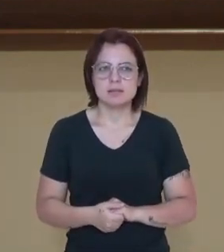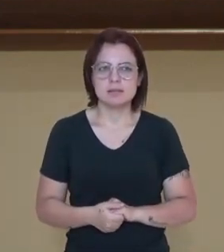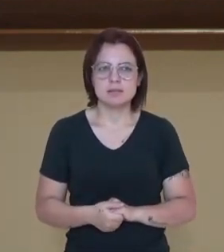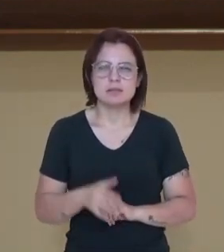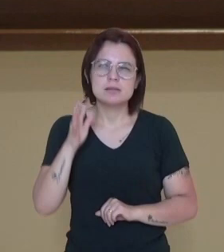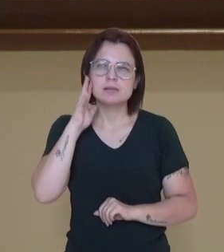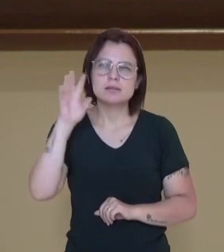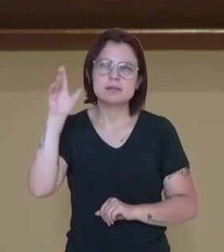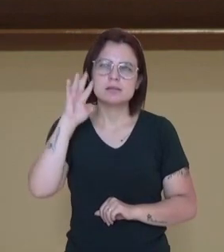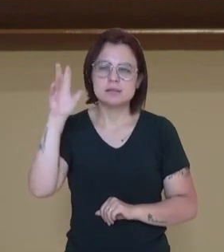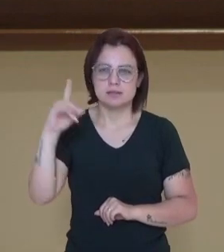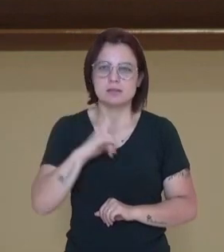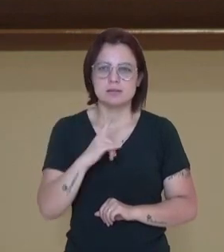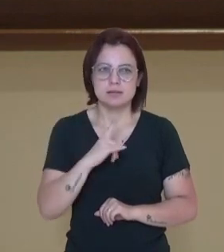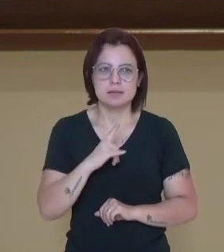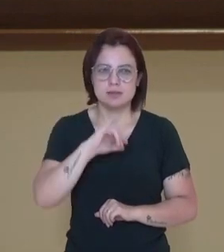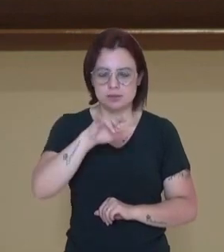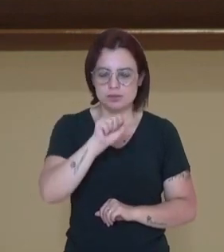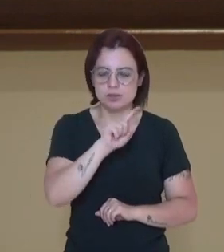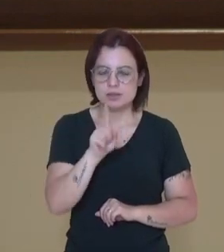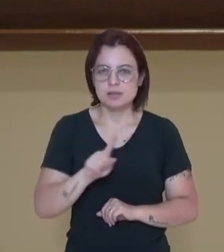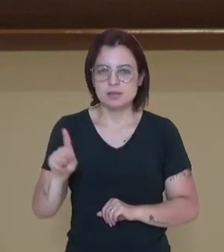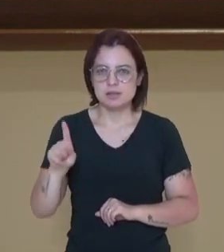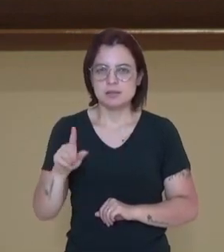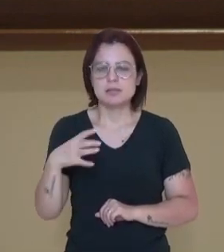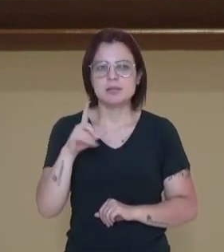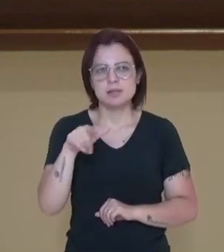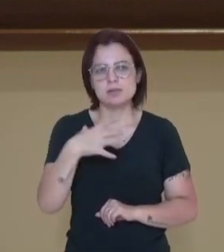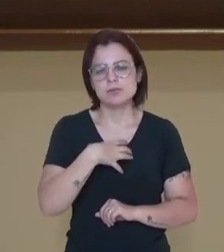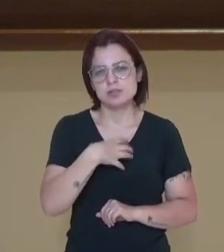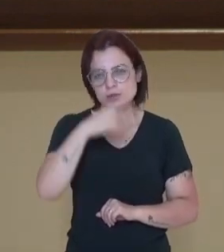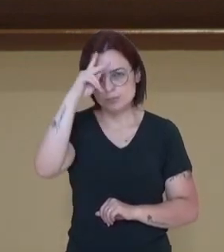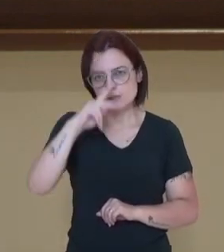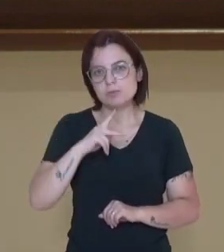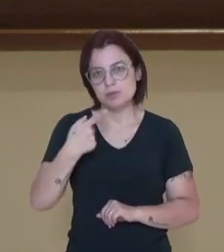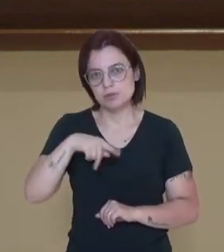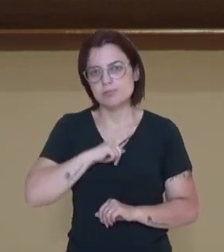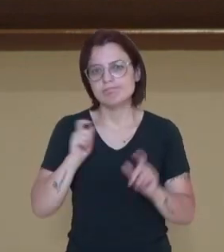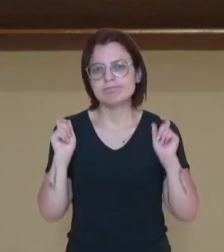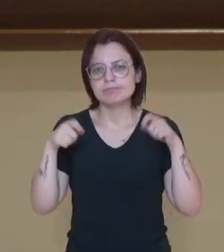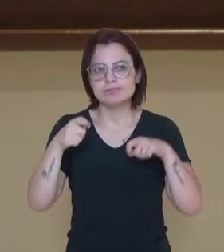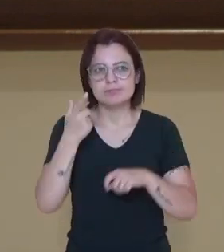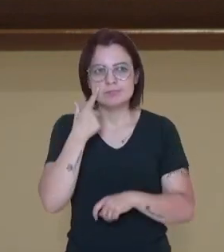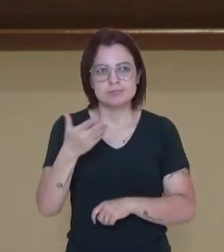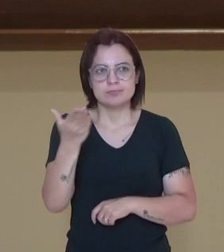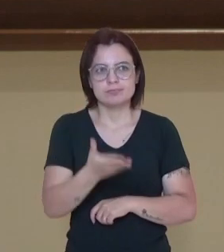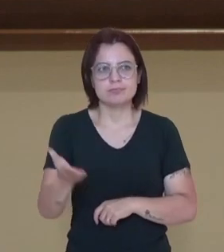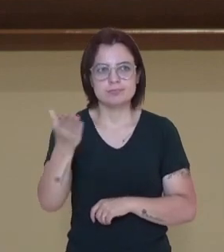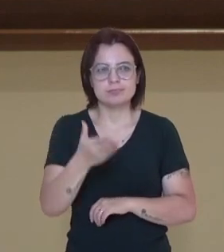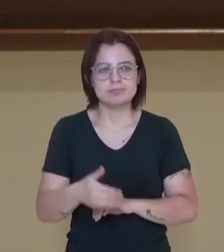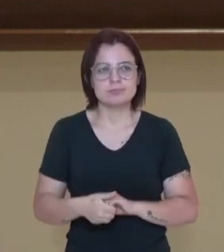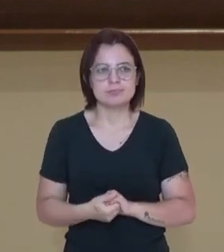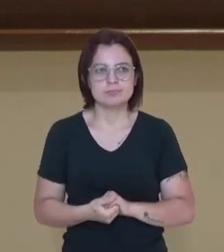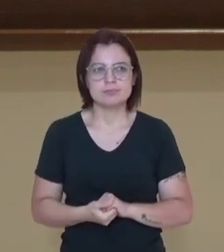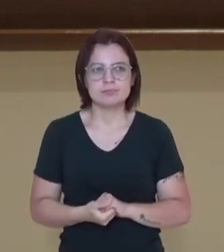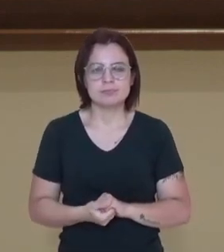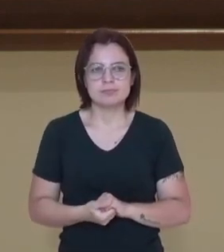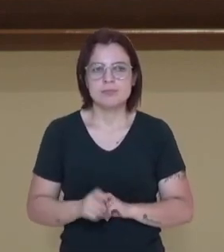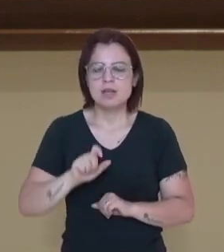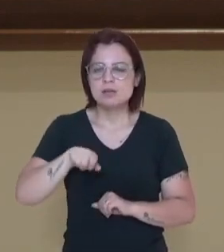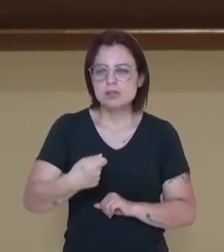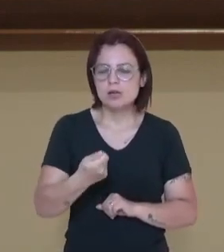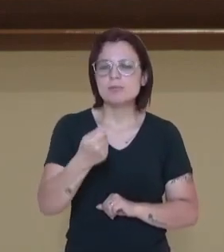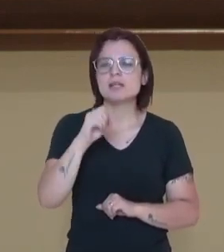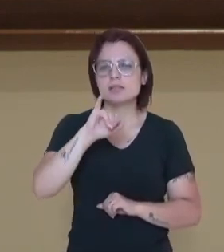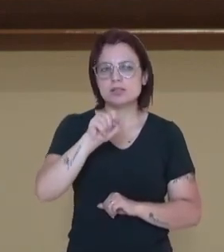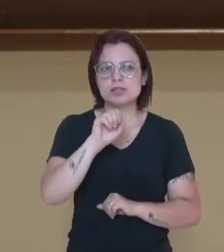nostalgia. O jazz é um estilo próprio e que vale muito a pena conferir. Sobre o jazz,